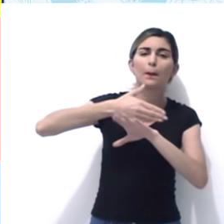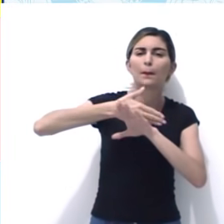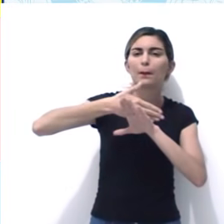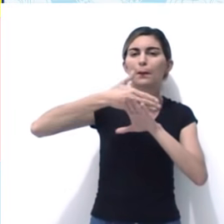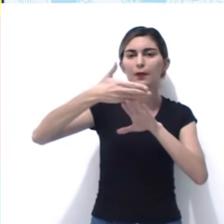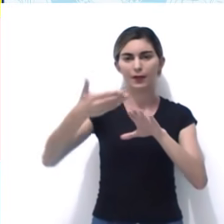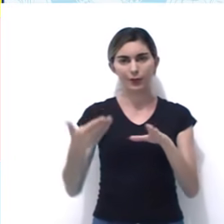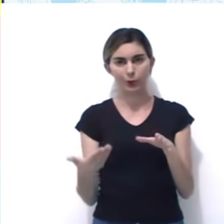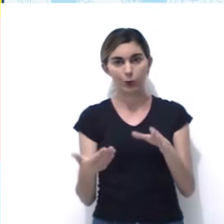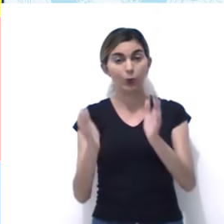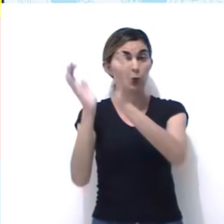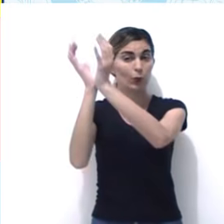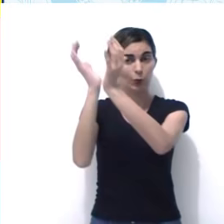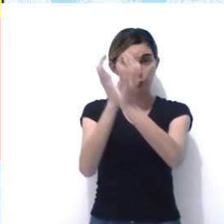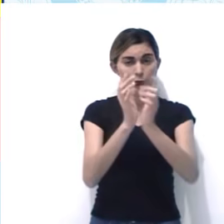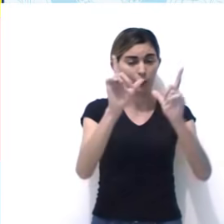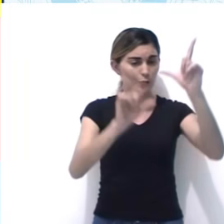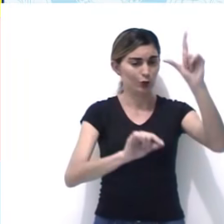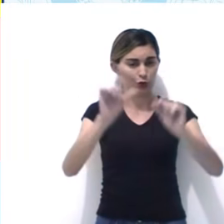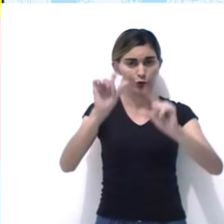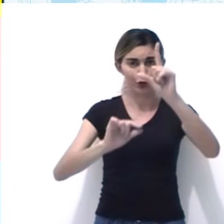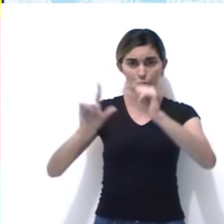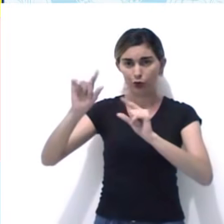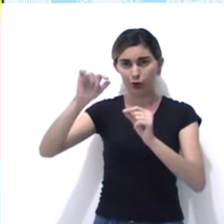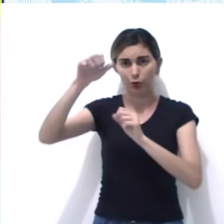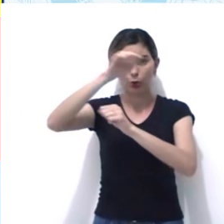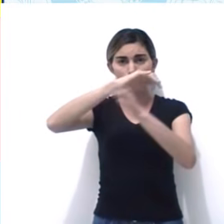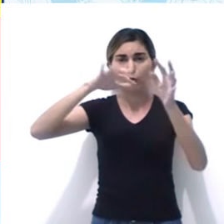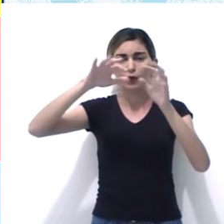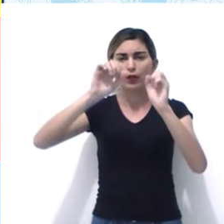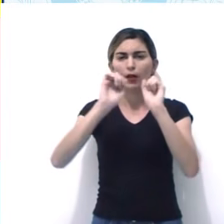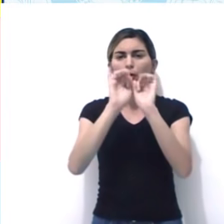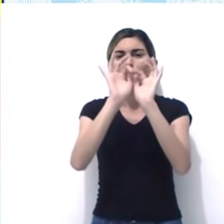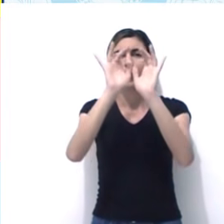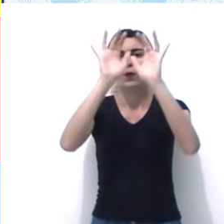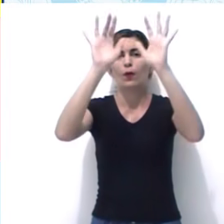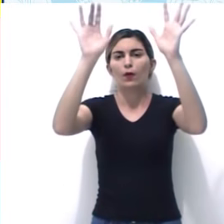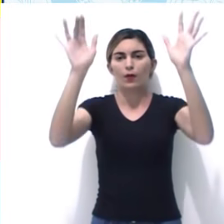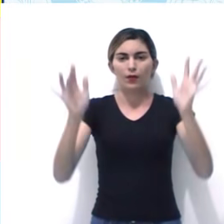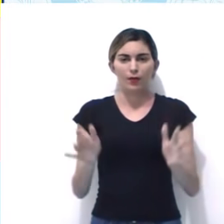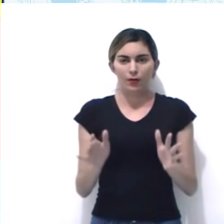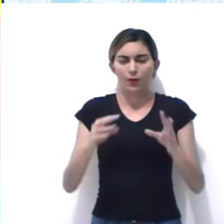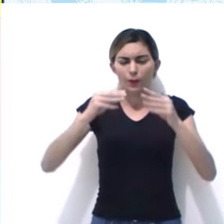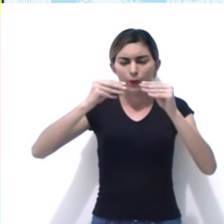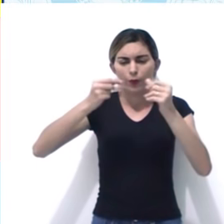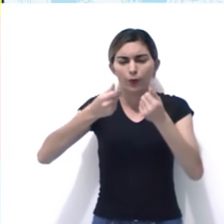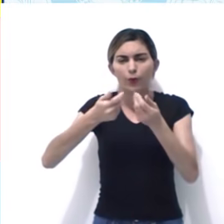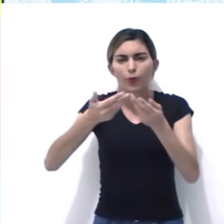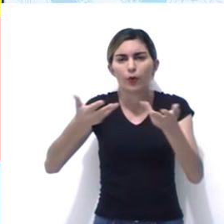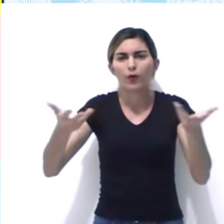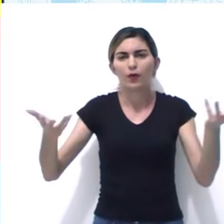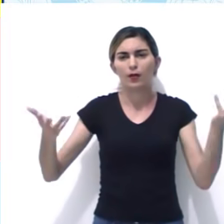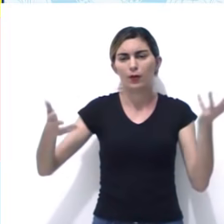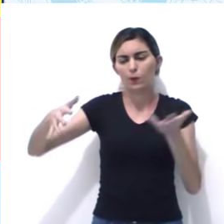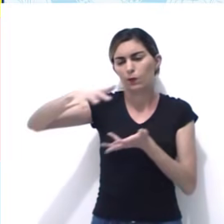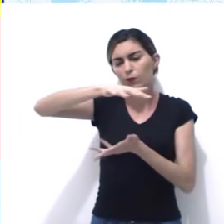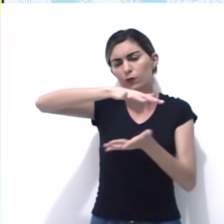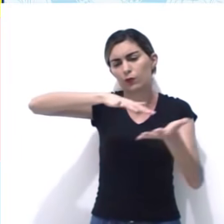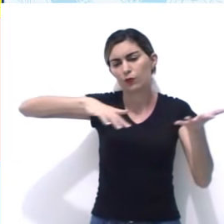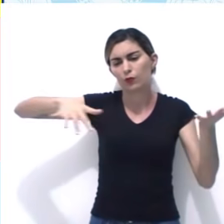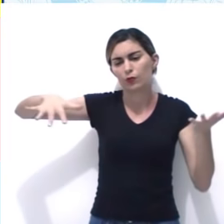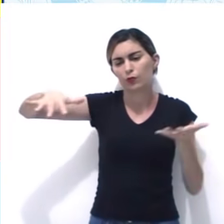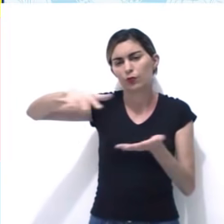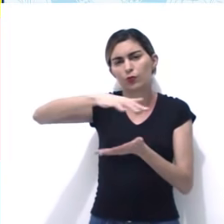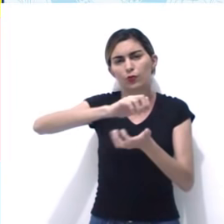por um grupo de estrelas com nuvens de gás e partículas e poeiras que se movem juntas